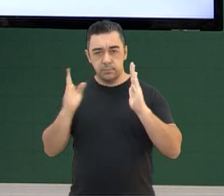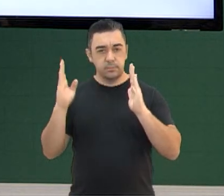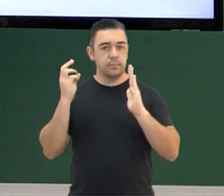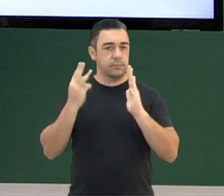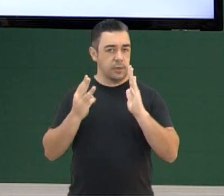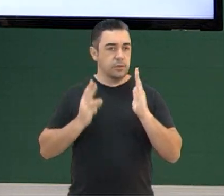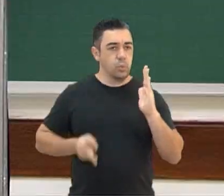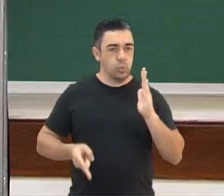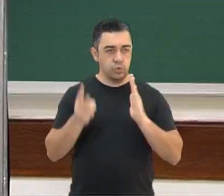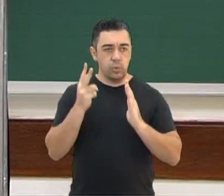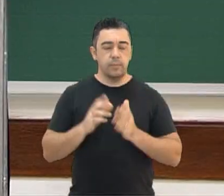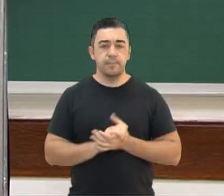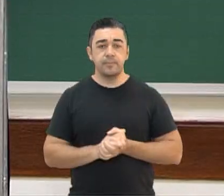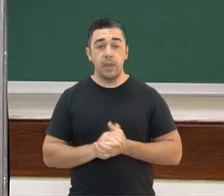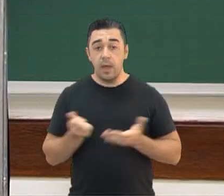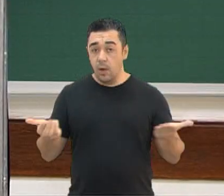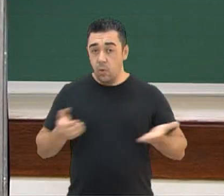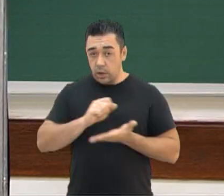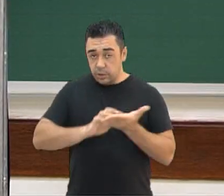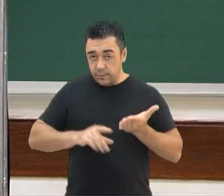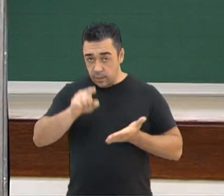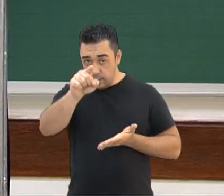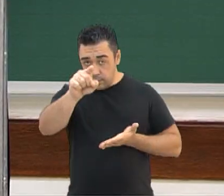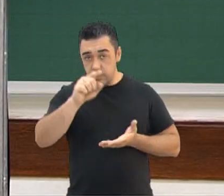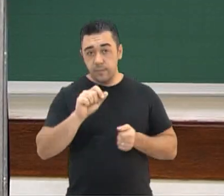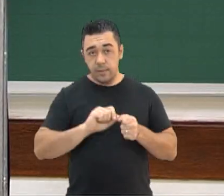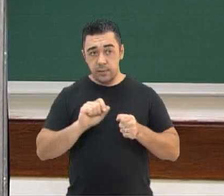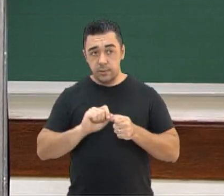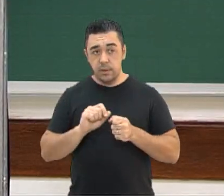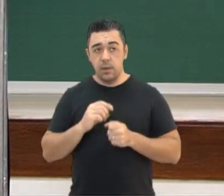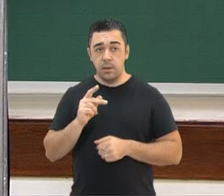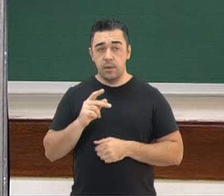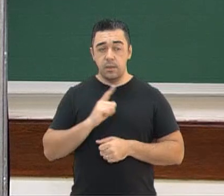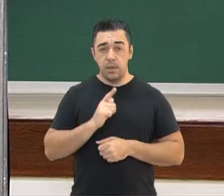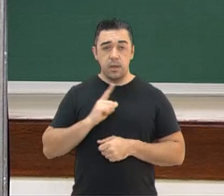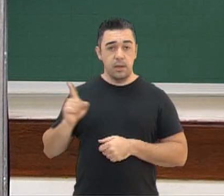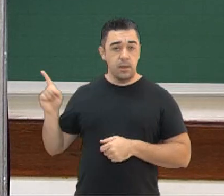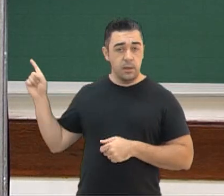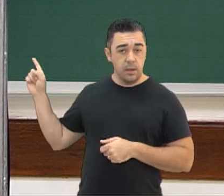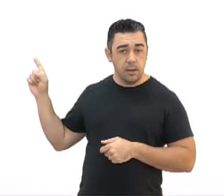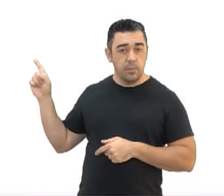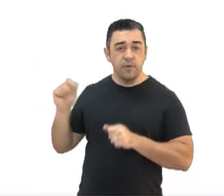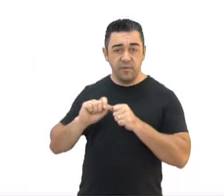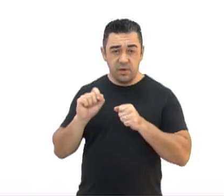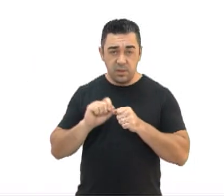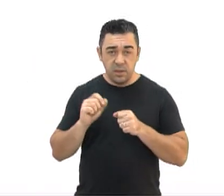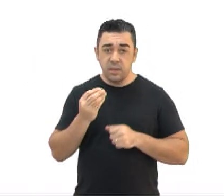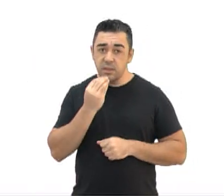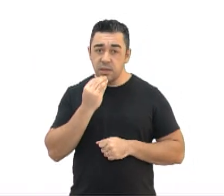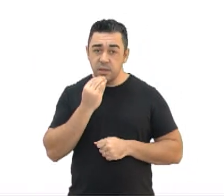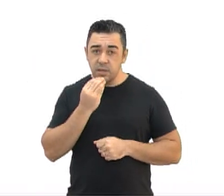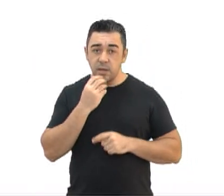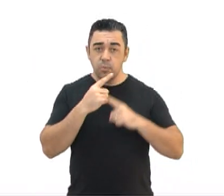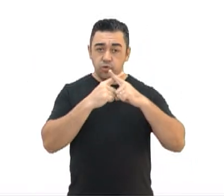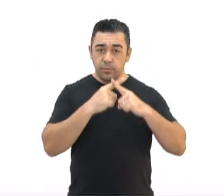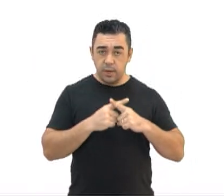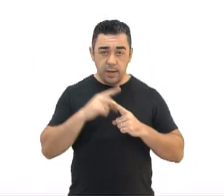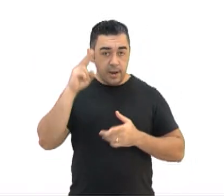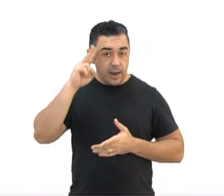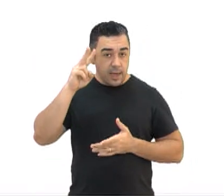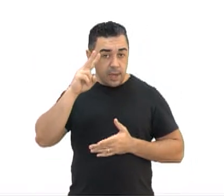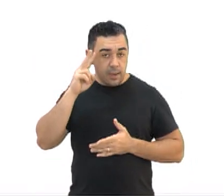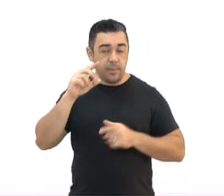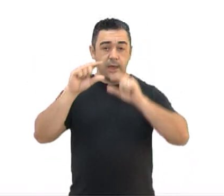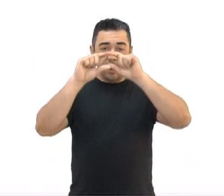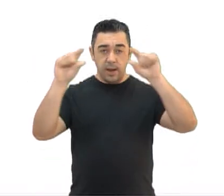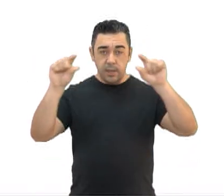dando continuidade, certo? Agora é com vocês. A professora deixou um exercício aqui para vocês fazerem essa multiplicação. Lembra lá, linha